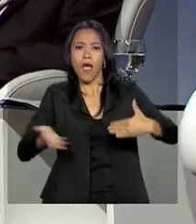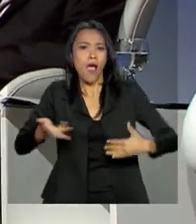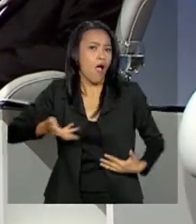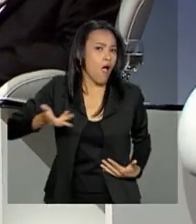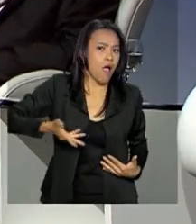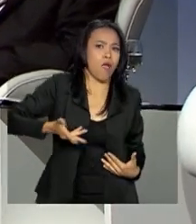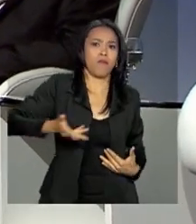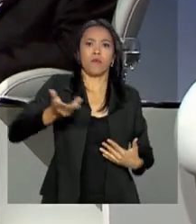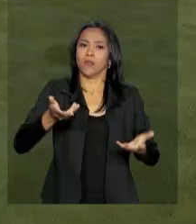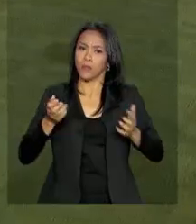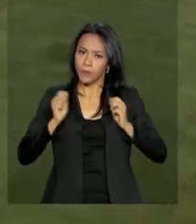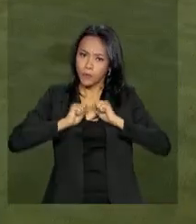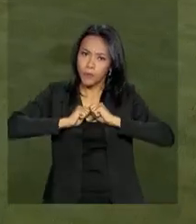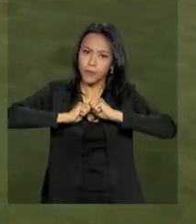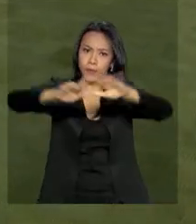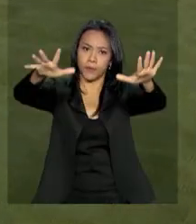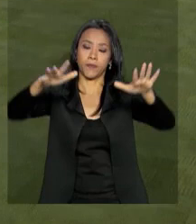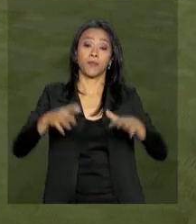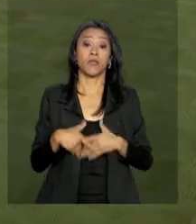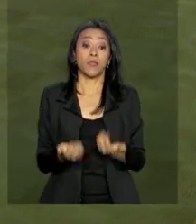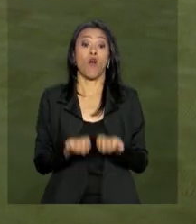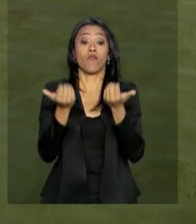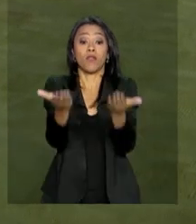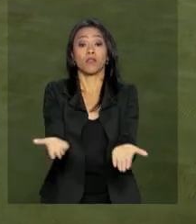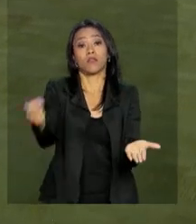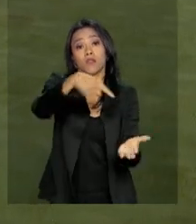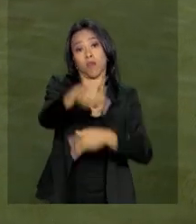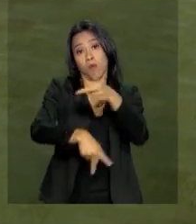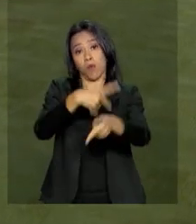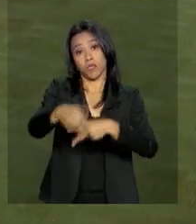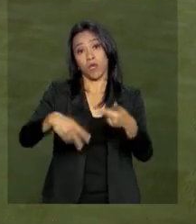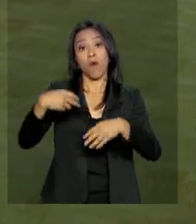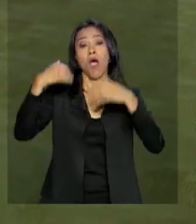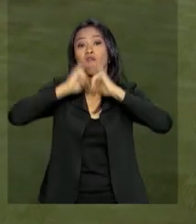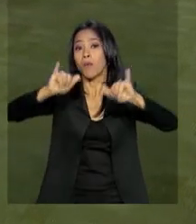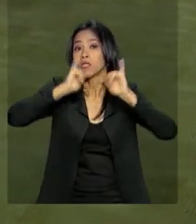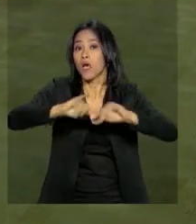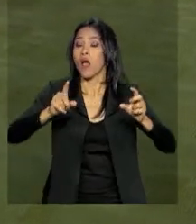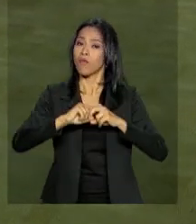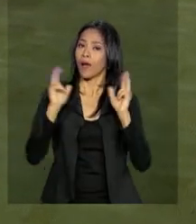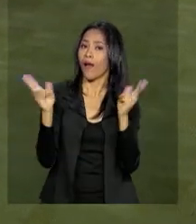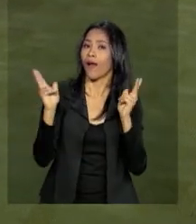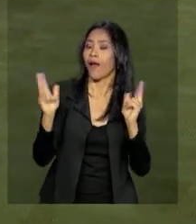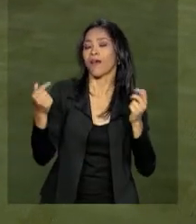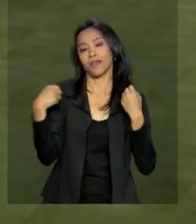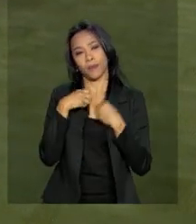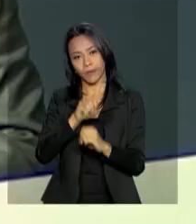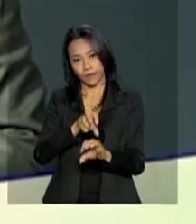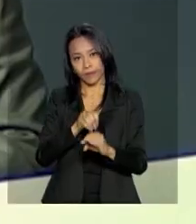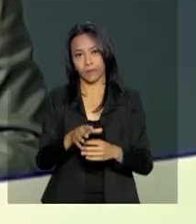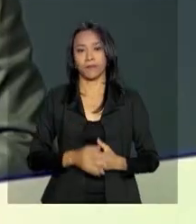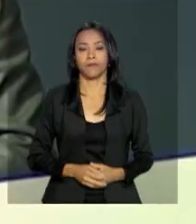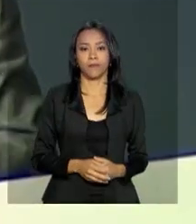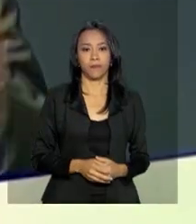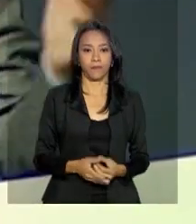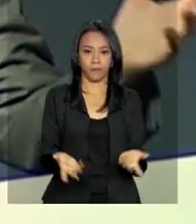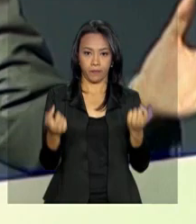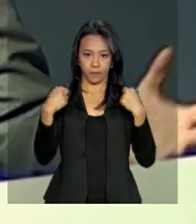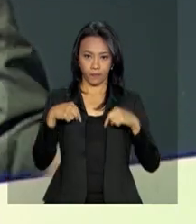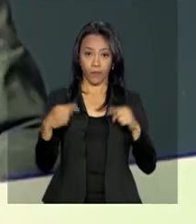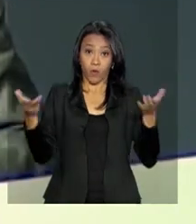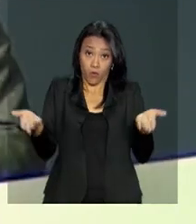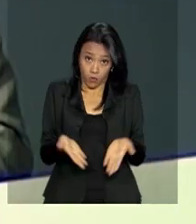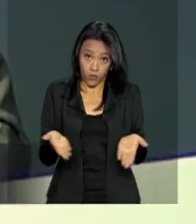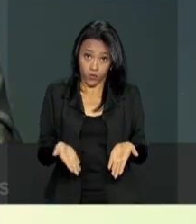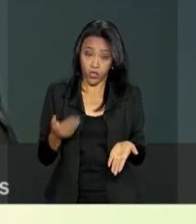rápida do serviço ofertado à população o acesso à informação e ao entretenimento e educação hoje eu dizia o